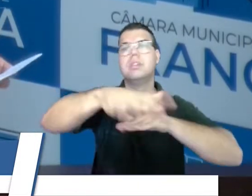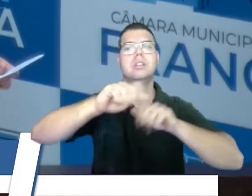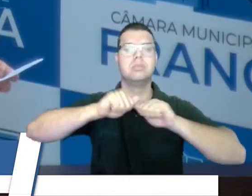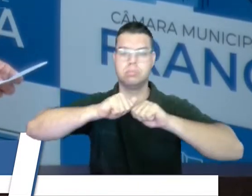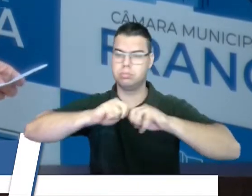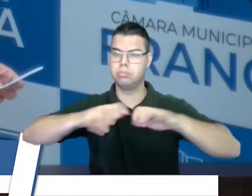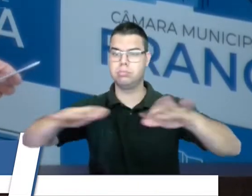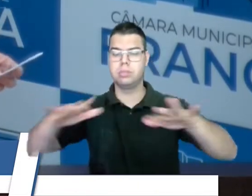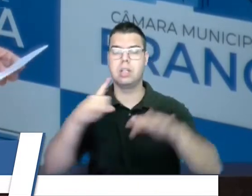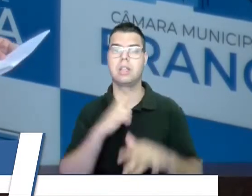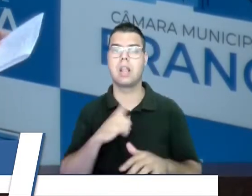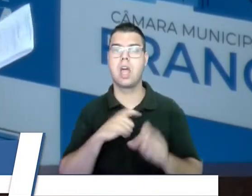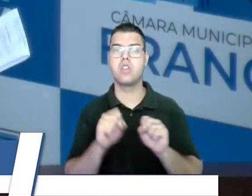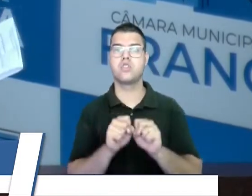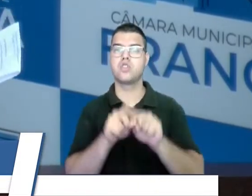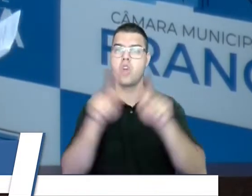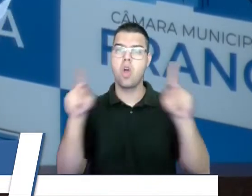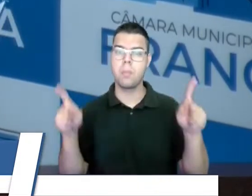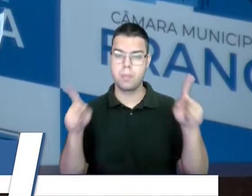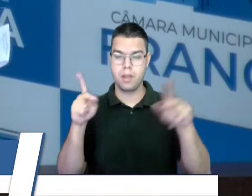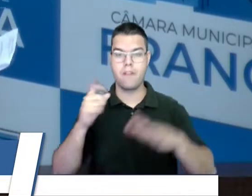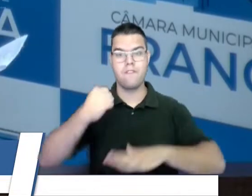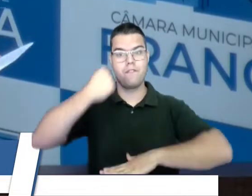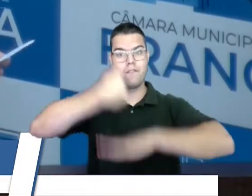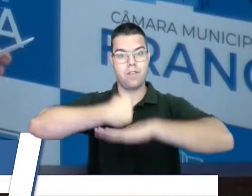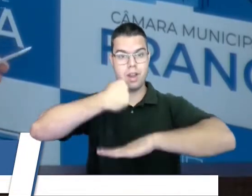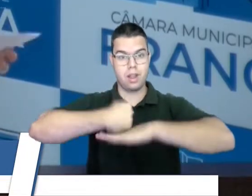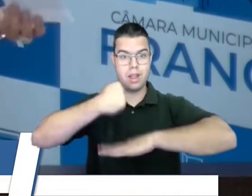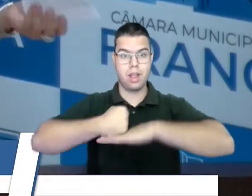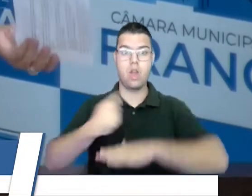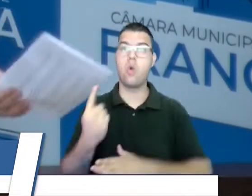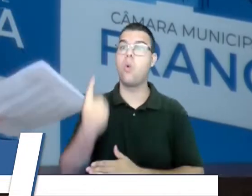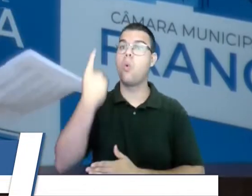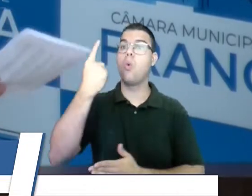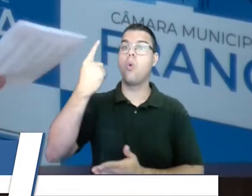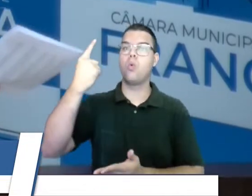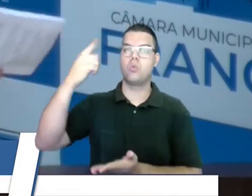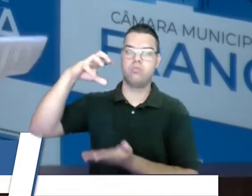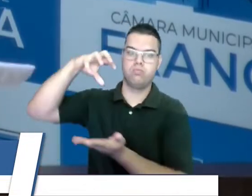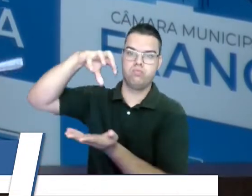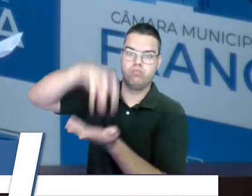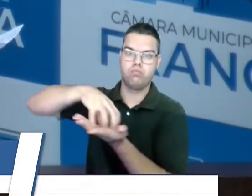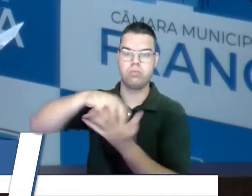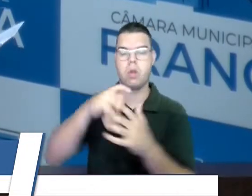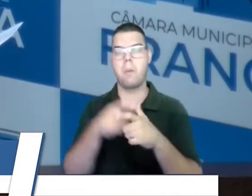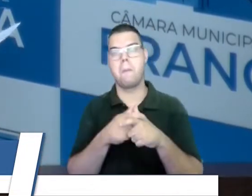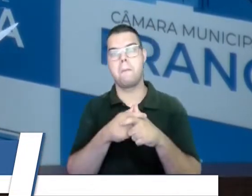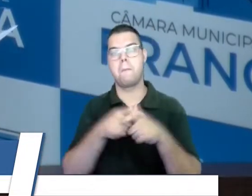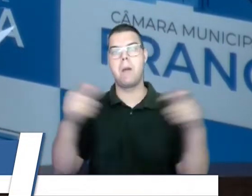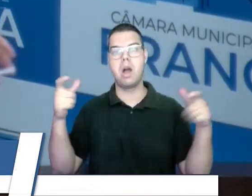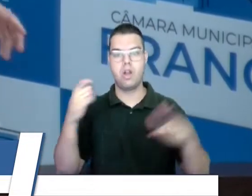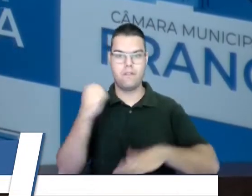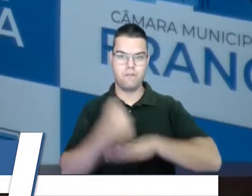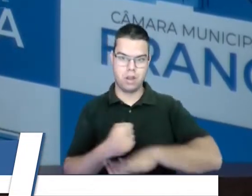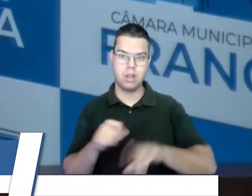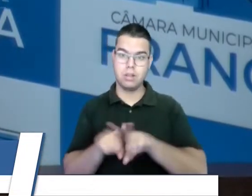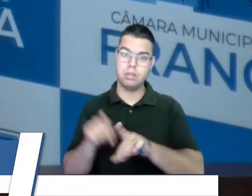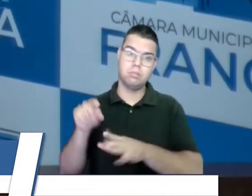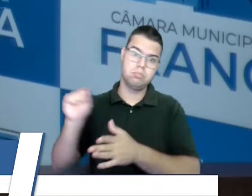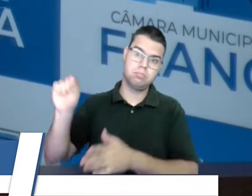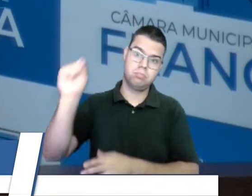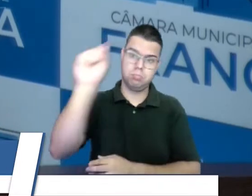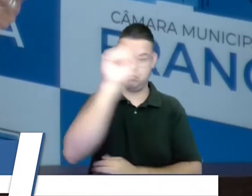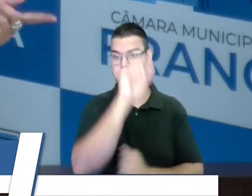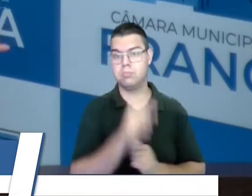o shopping, o Franca Shopping, que é o único centro de compras e entretenimento maior, na verdade, de Franca e região. A